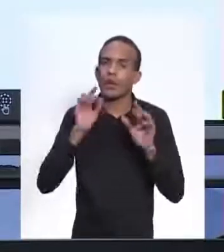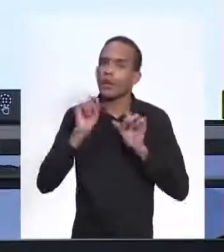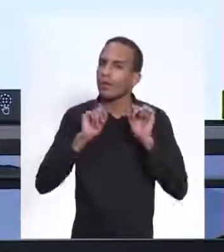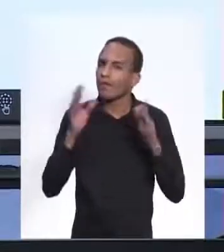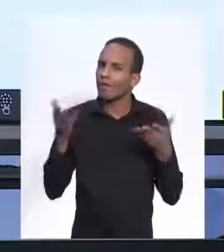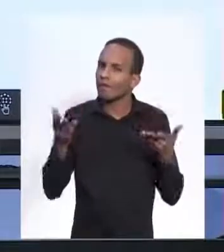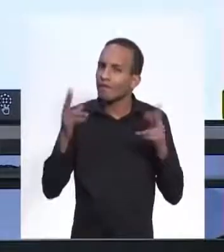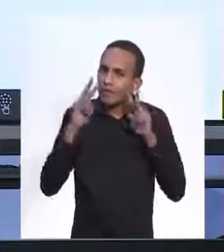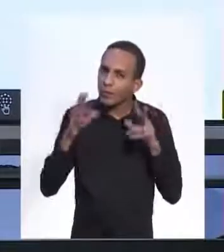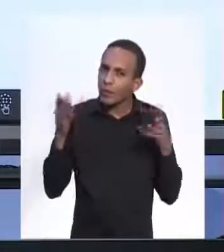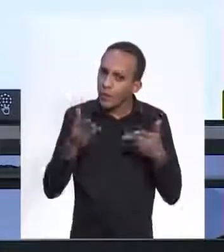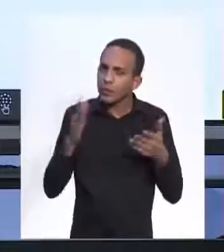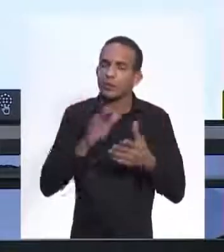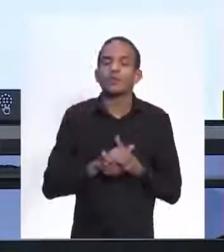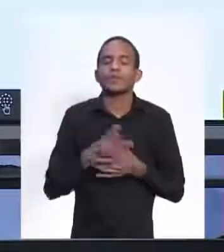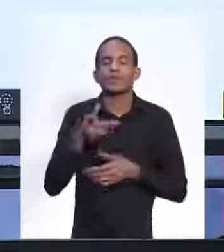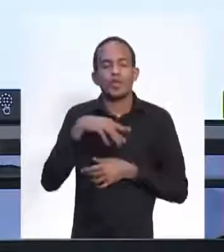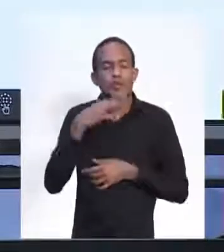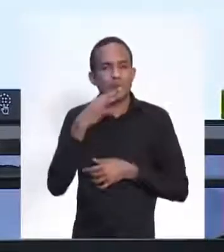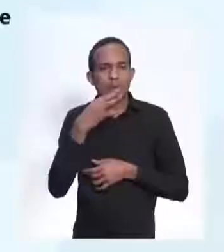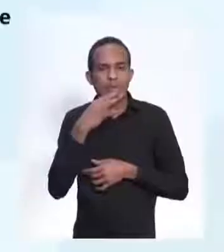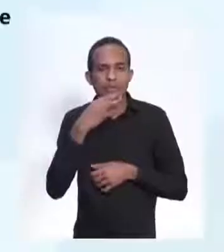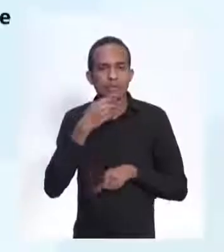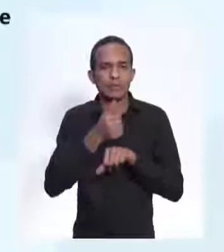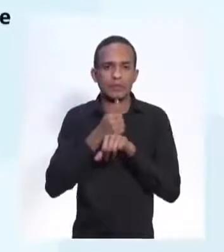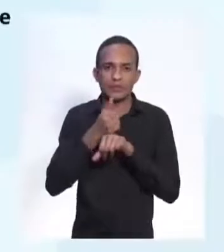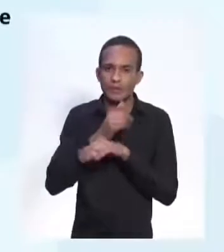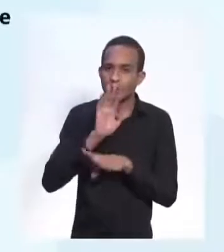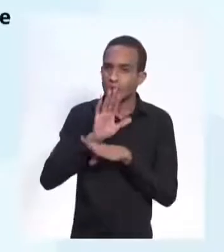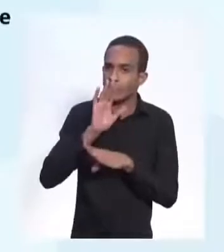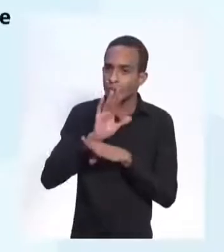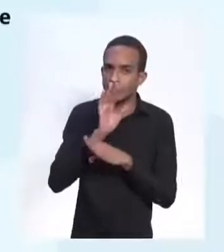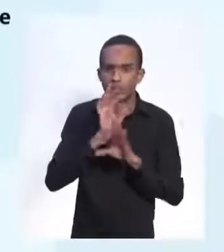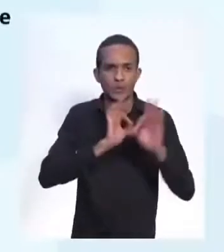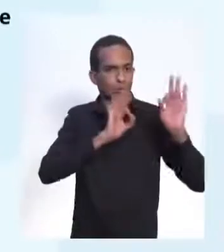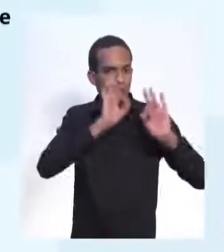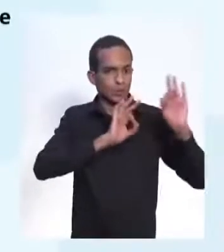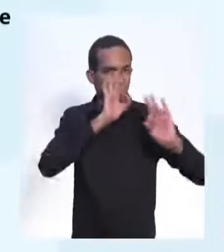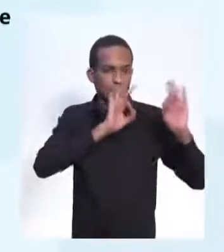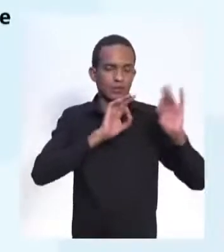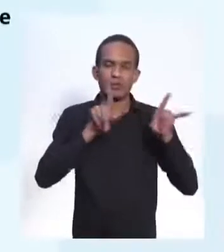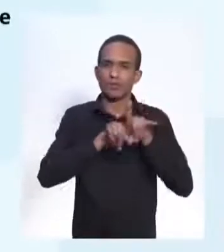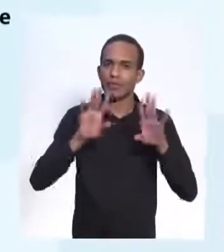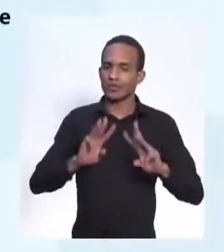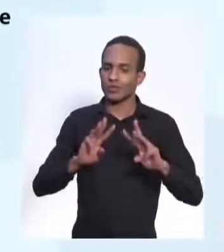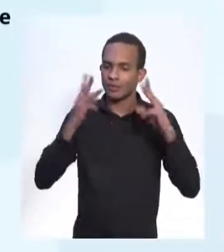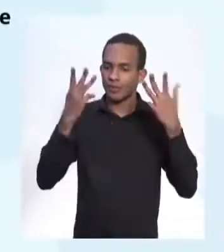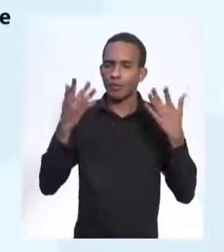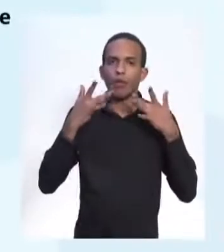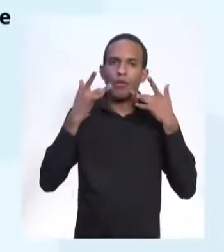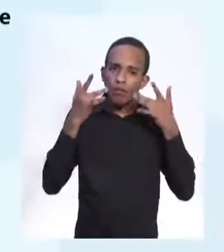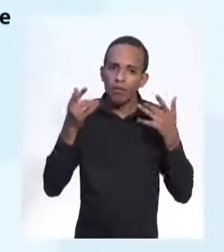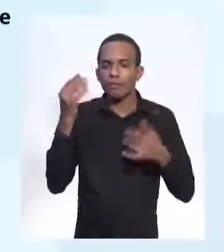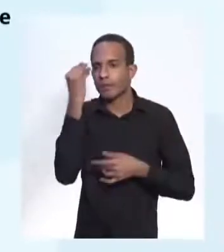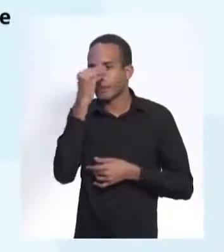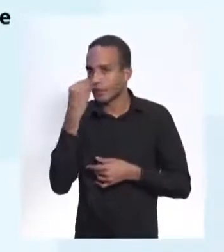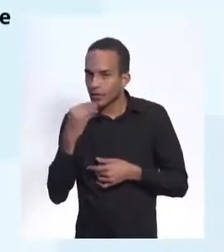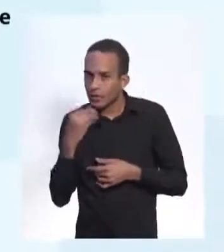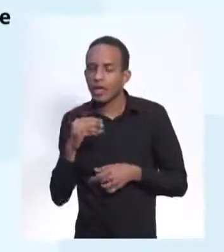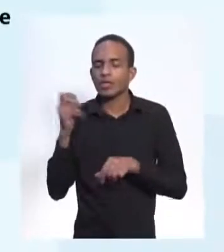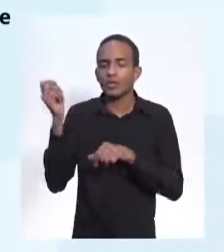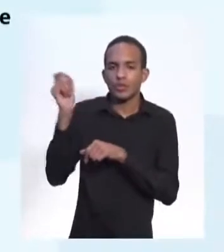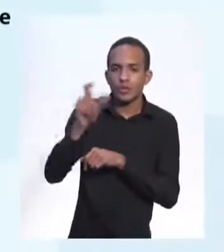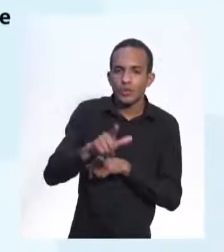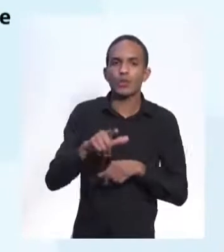na aula? Vamos lá. A gente conheceu as profissões que ajudam na montagem de um espetáculo. Maquiagem, cenário, sonoplastia,